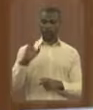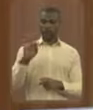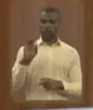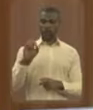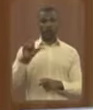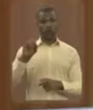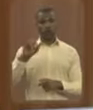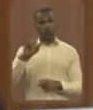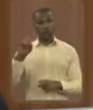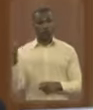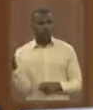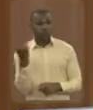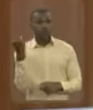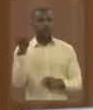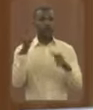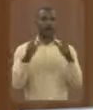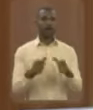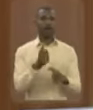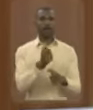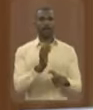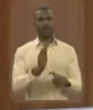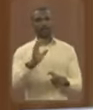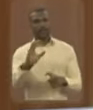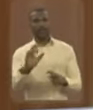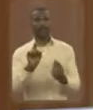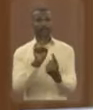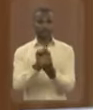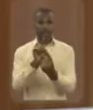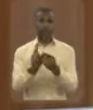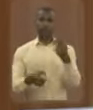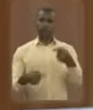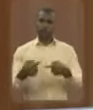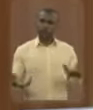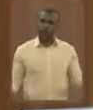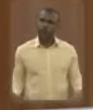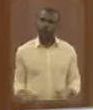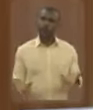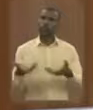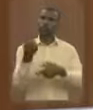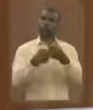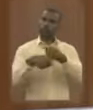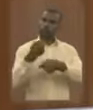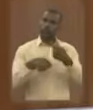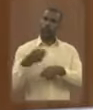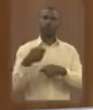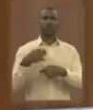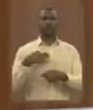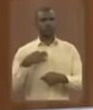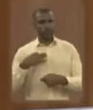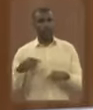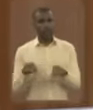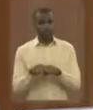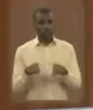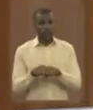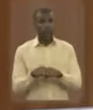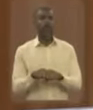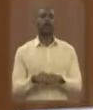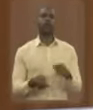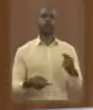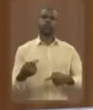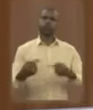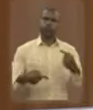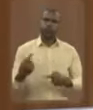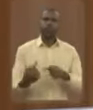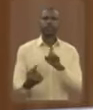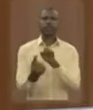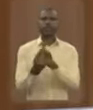região do grande abbc que vai atender inclusive toda a região tem uma política de estimular a economia solidária tem uma política de manutenção de